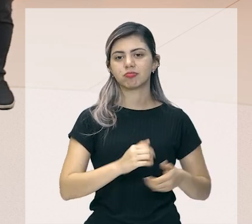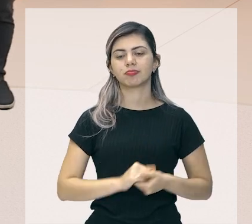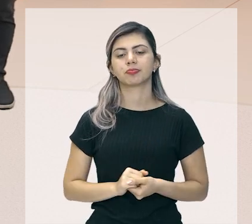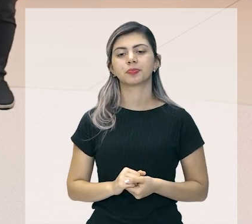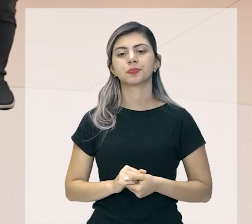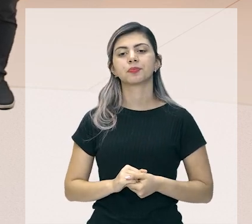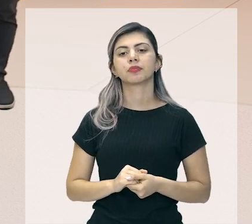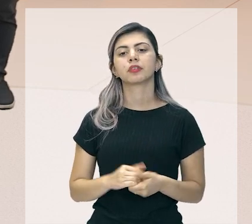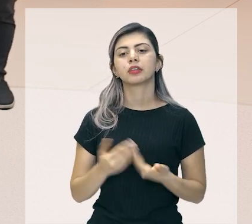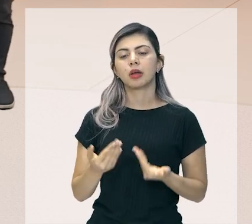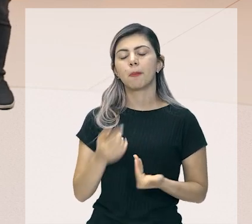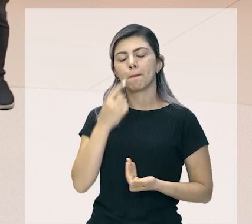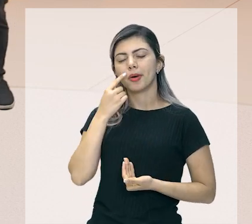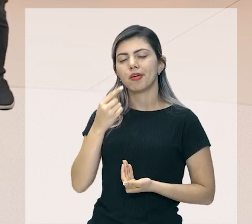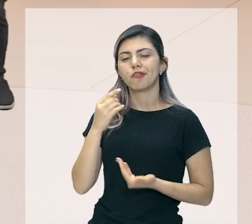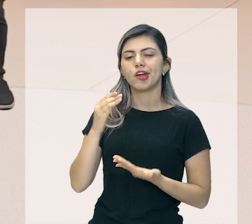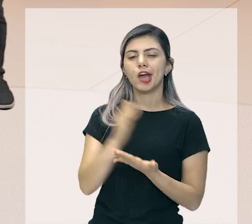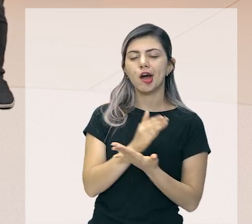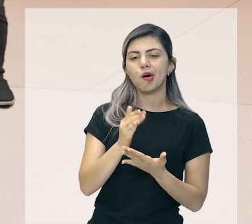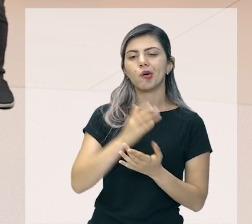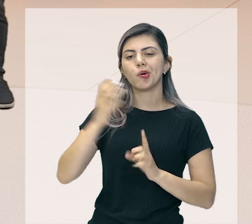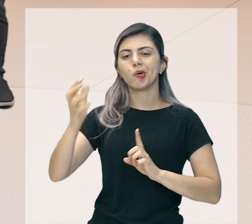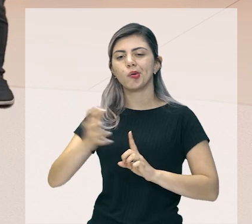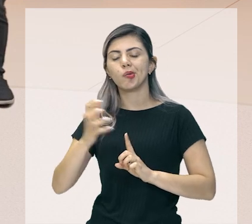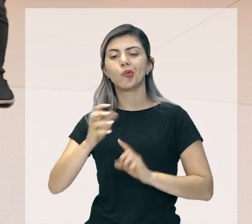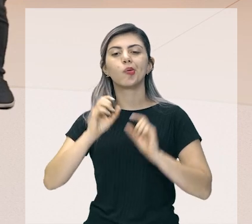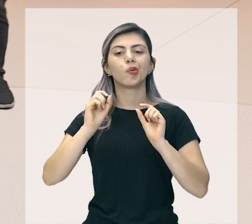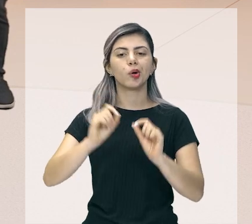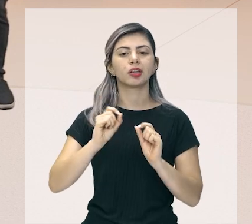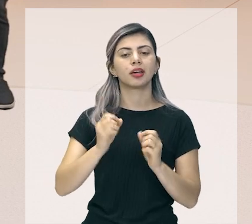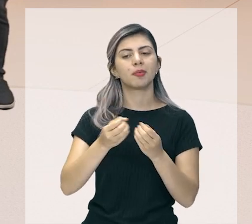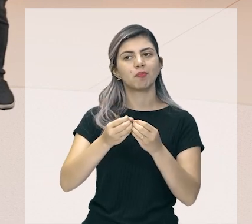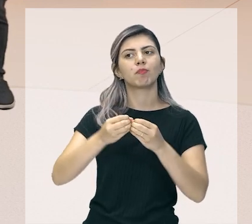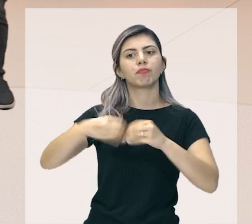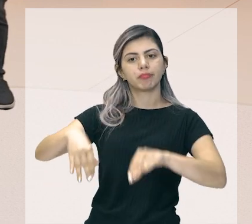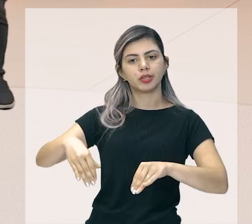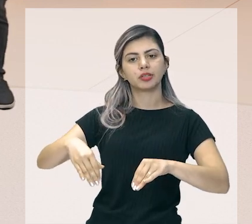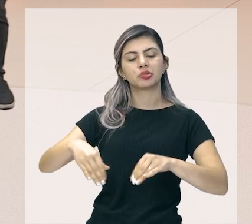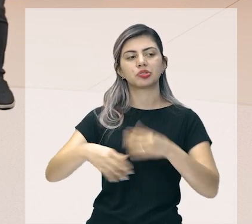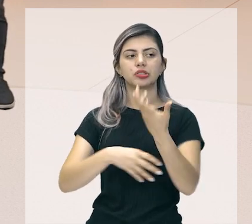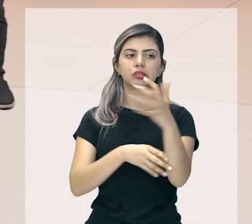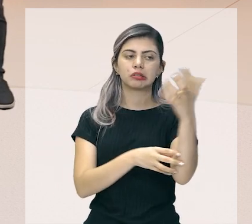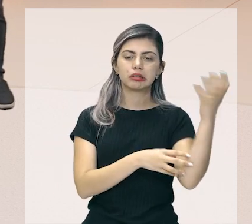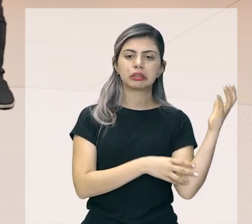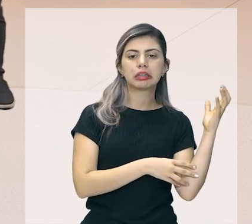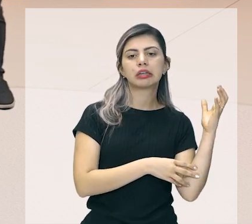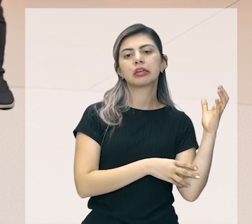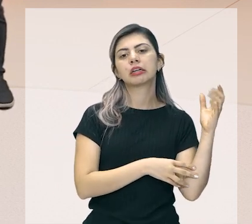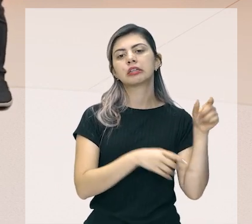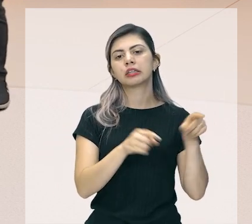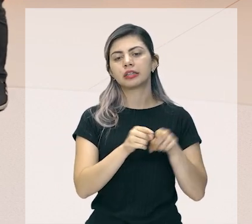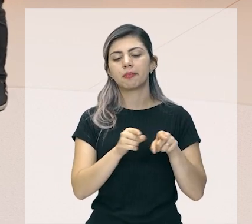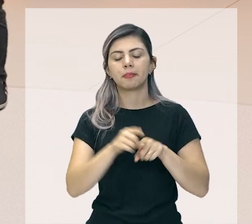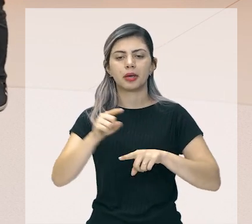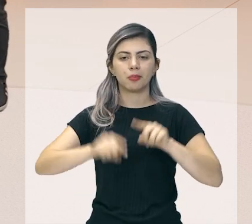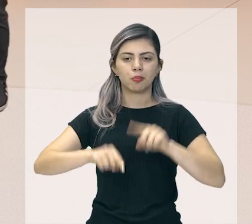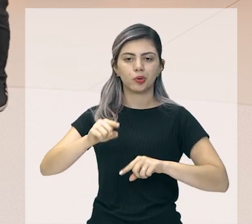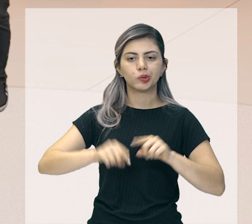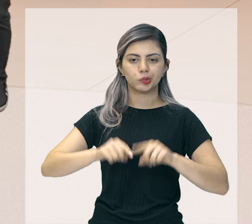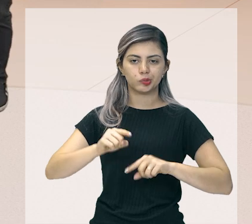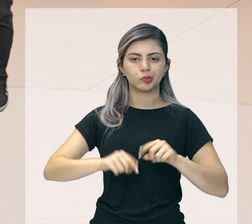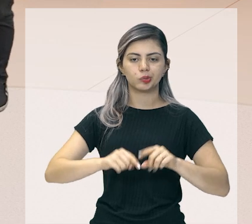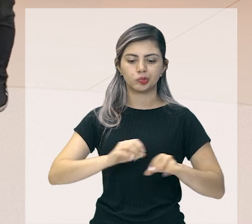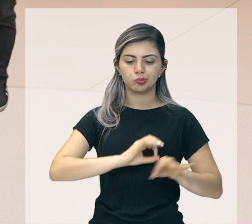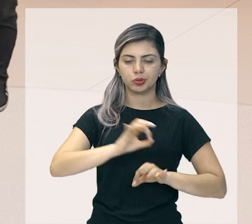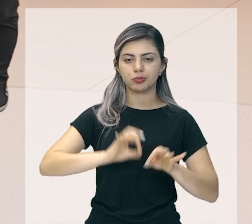verdade, alguns dos impactos que acabam sendo causados aí na natureza, na qualidade ali dos produtos que são produzidos,